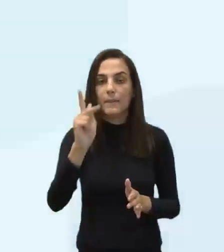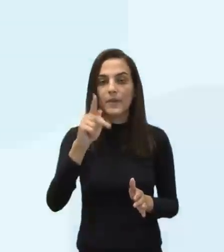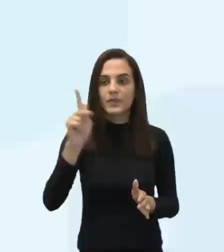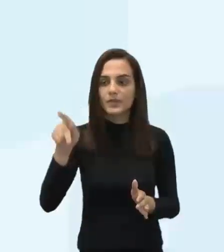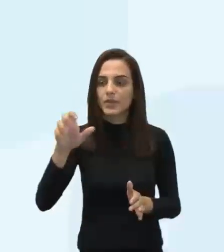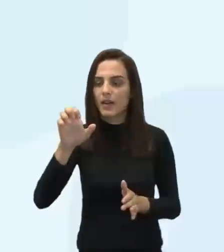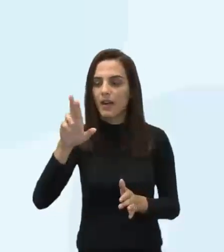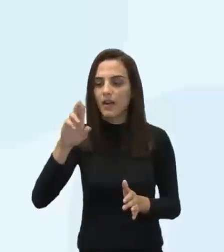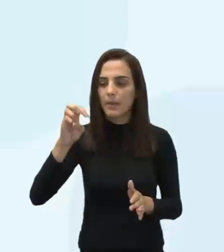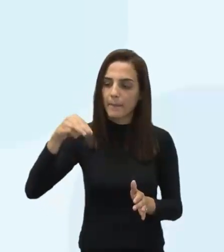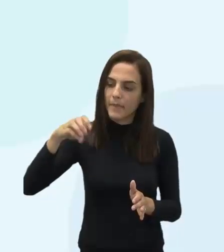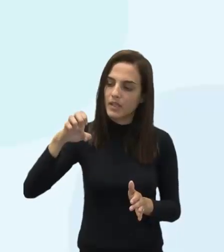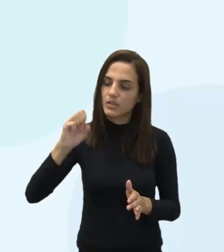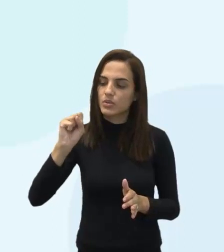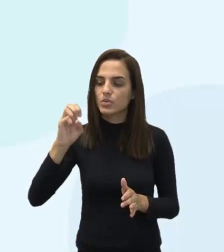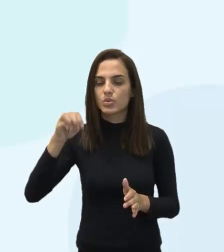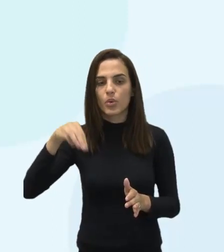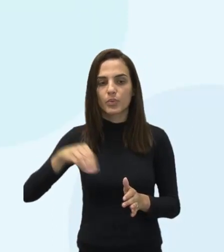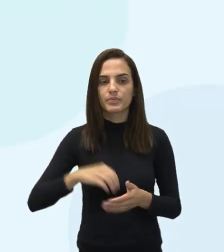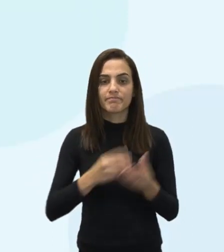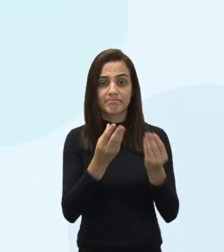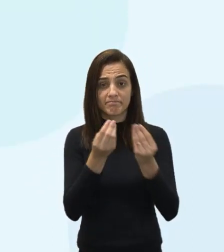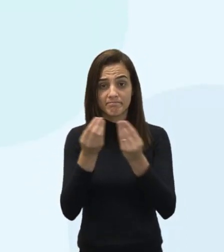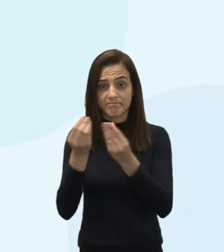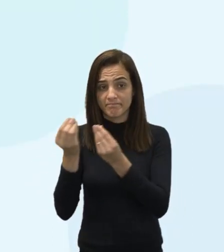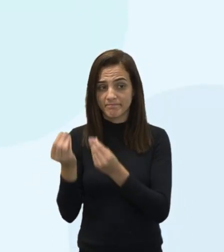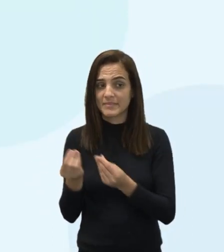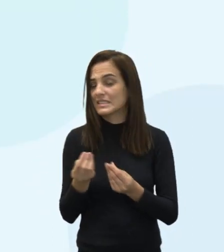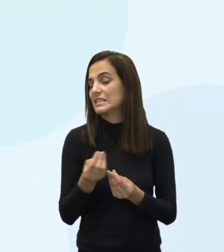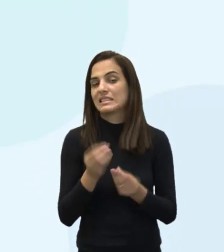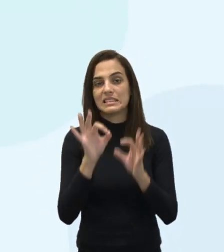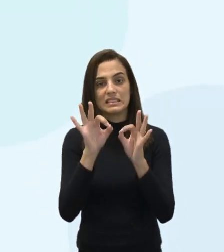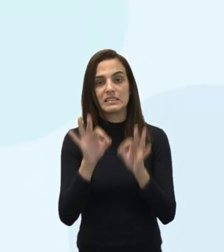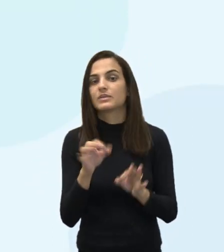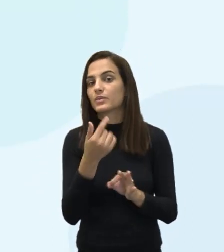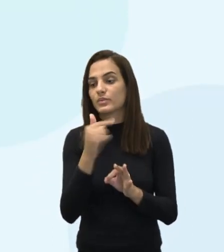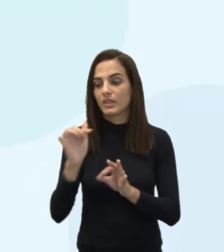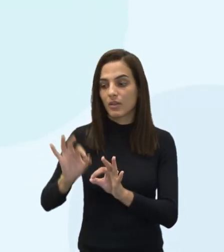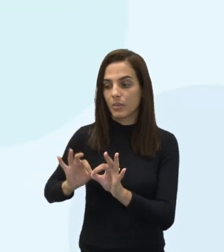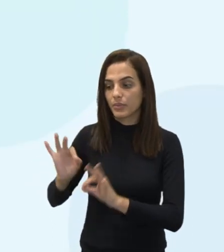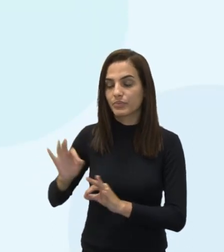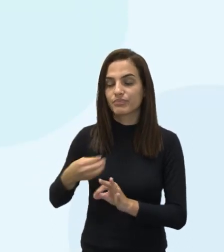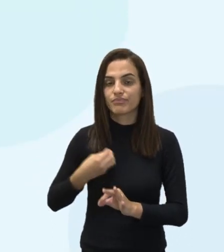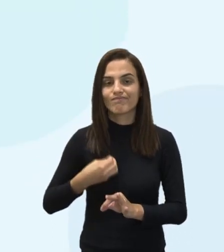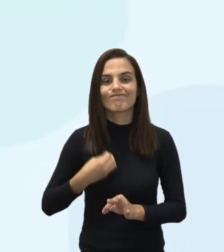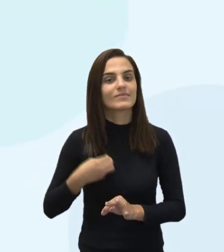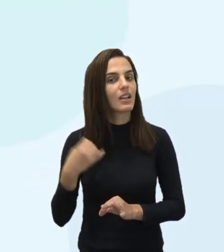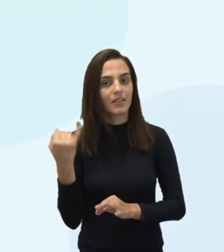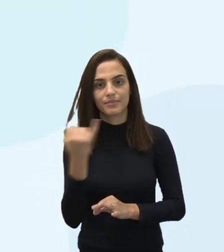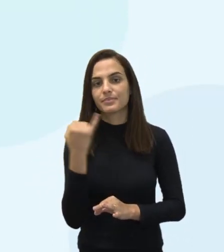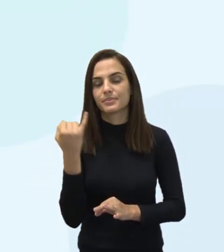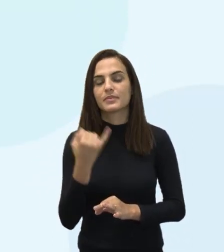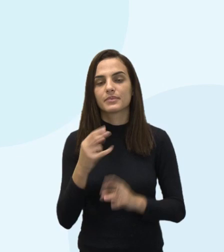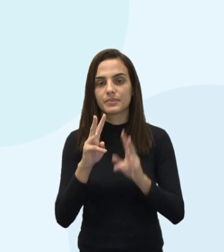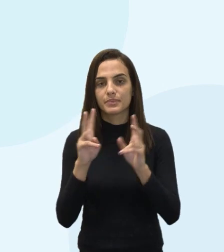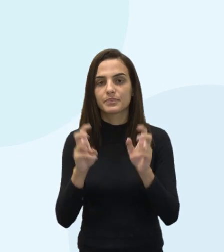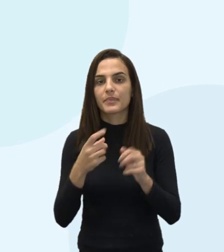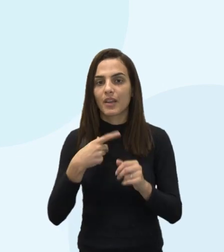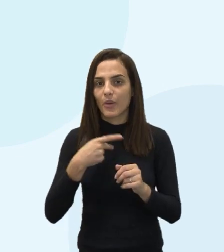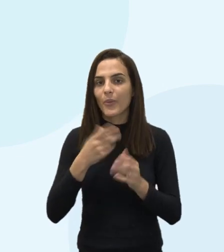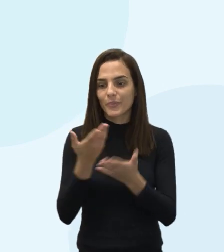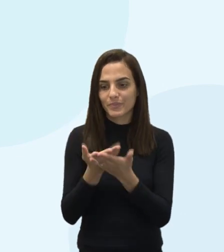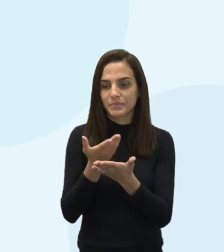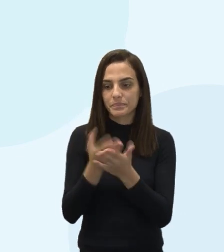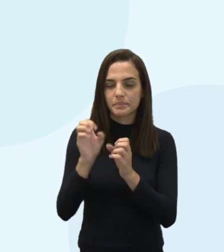Emerson falou que tem muita incerteza do estudante quanto ao seu projeto de vida. Isso é uma questão bem importante. Eu dei aula de projeto de vida há